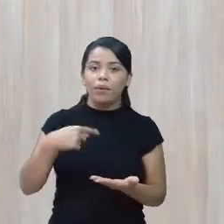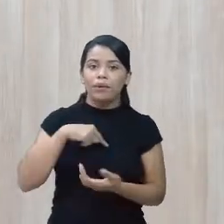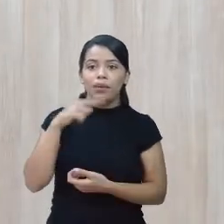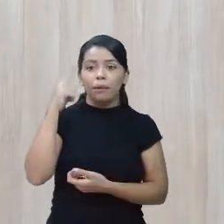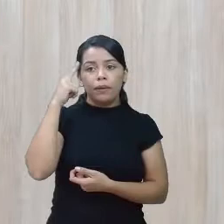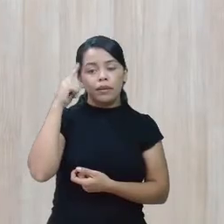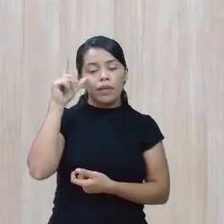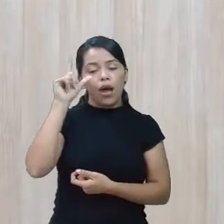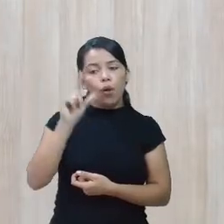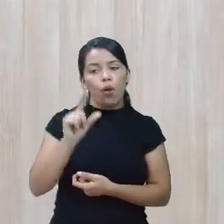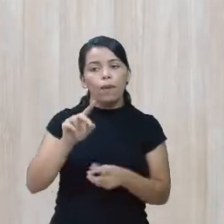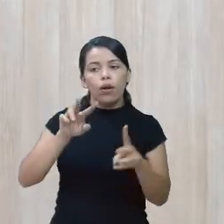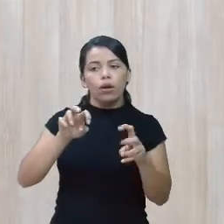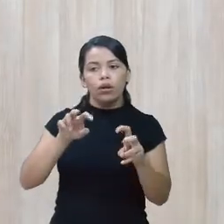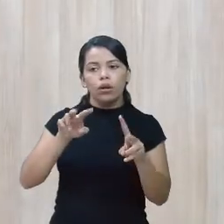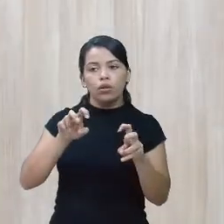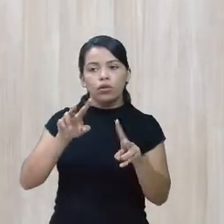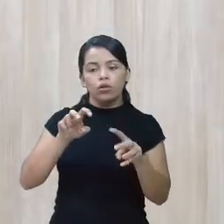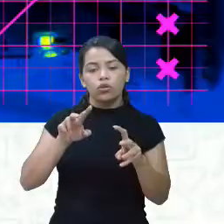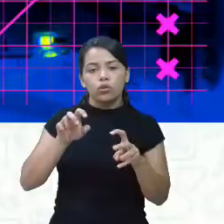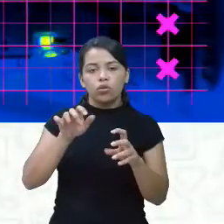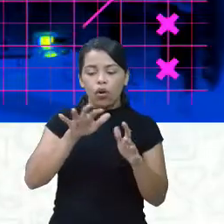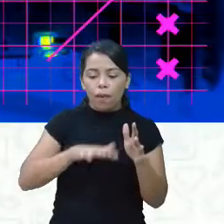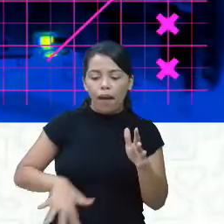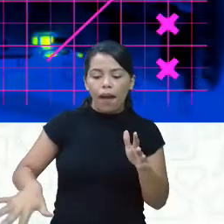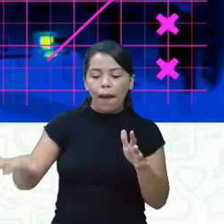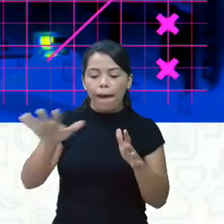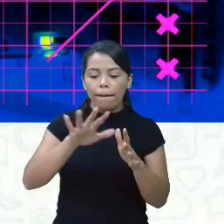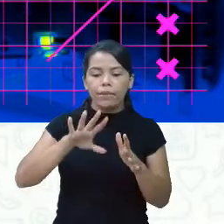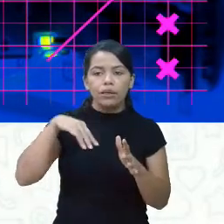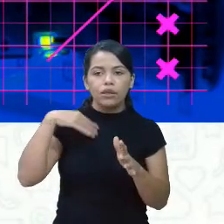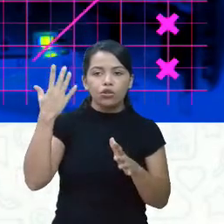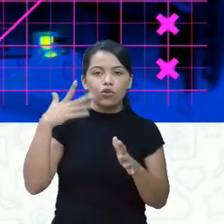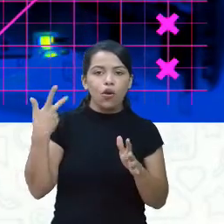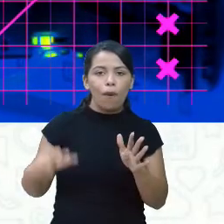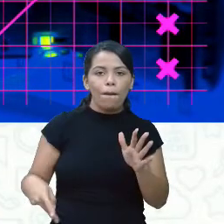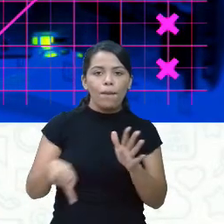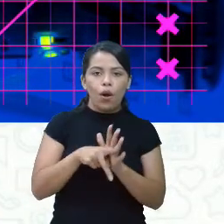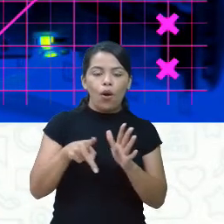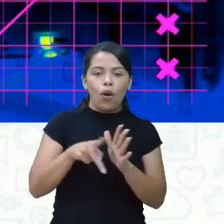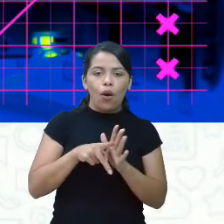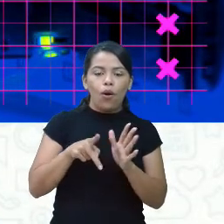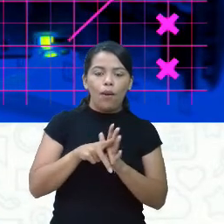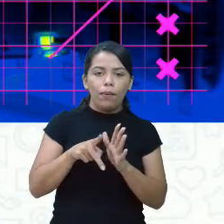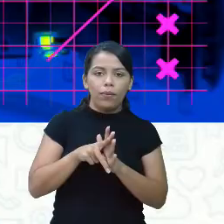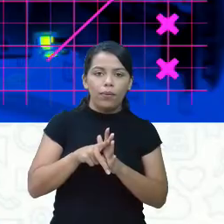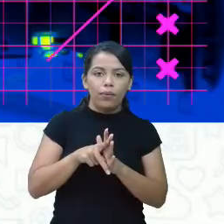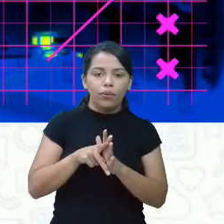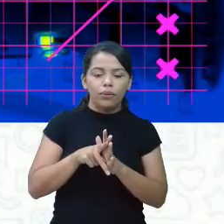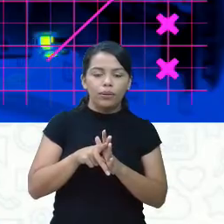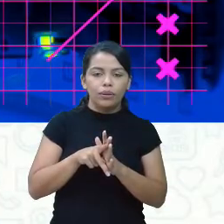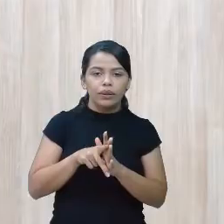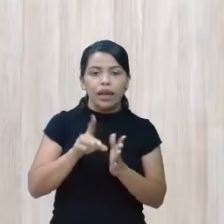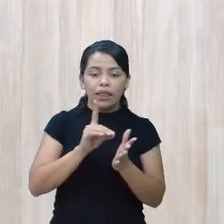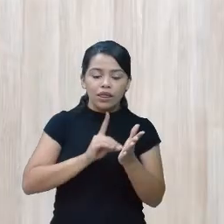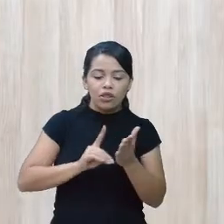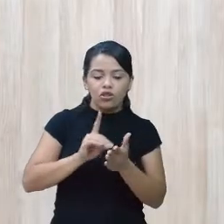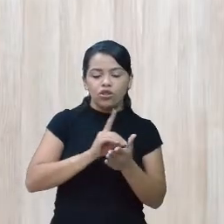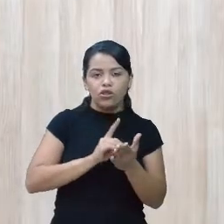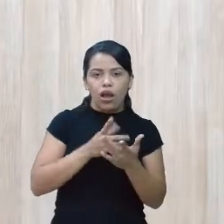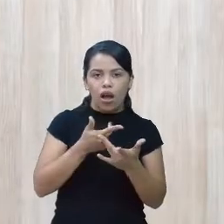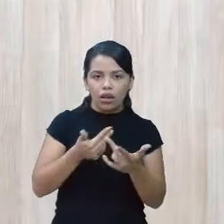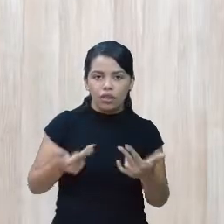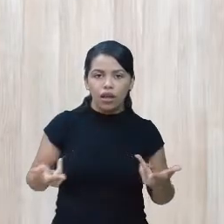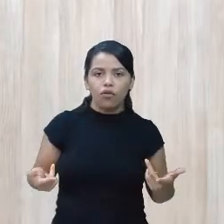um pouquinho sobre os ambientes sonoros digitais, né? Essa coisa que faz parte da nossa